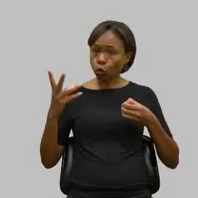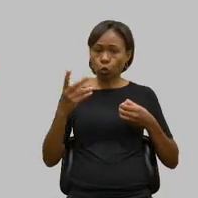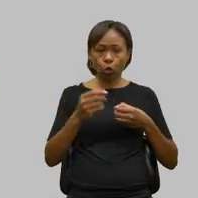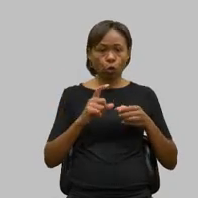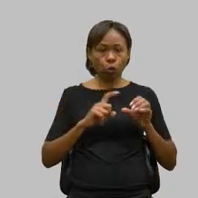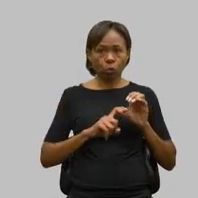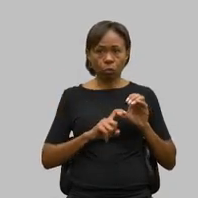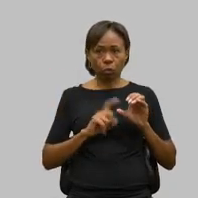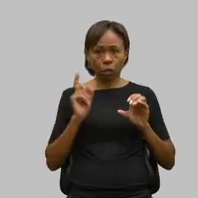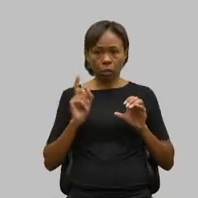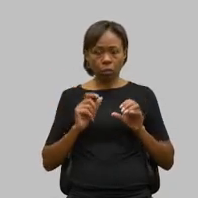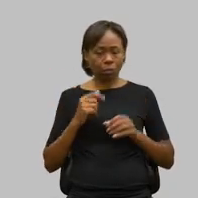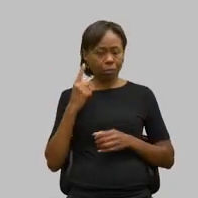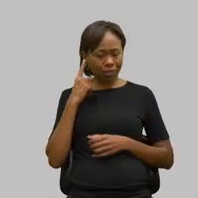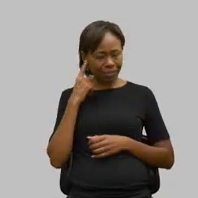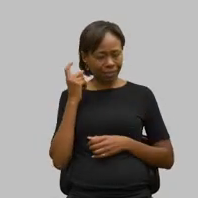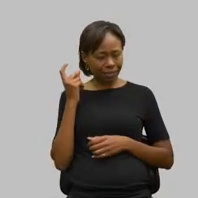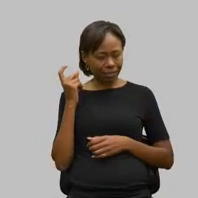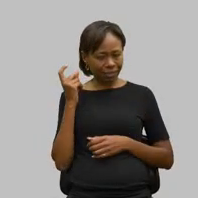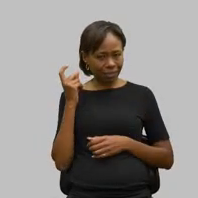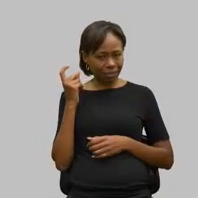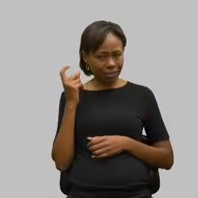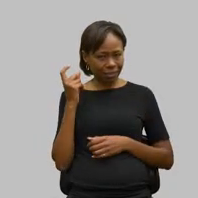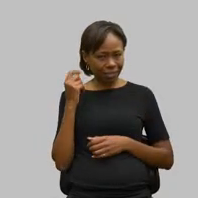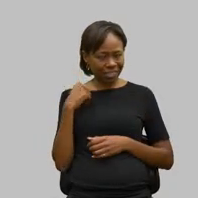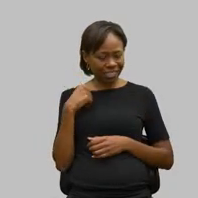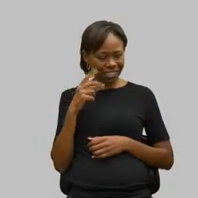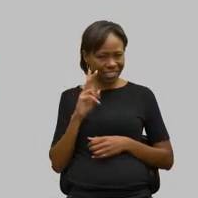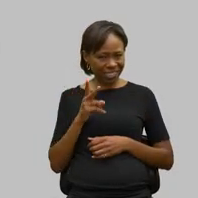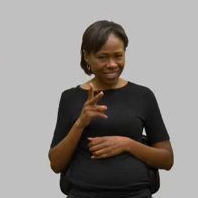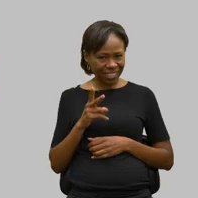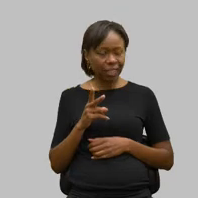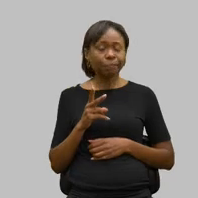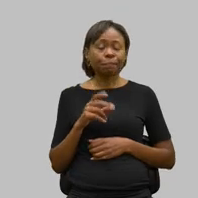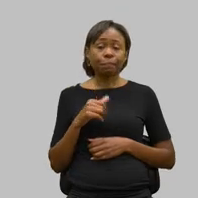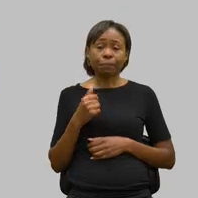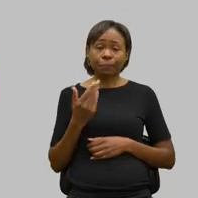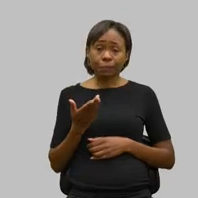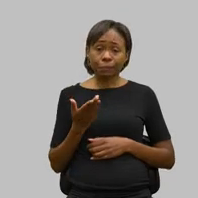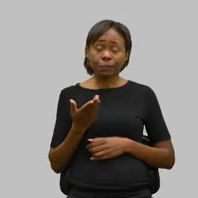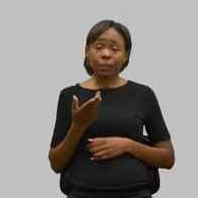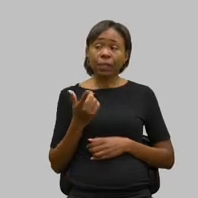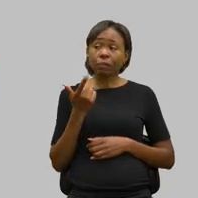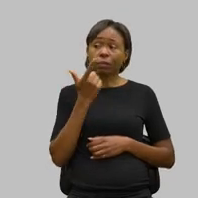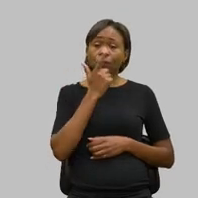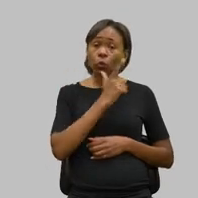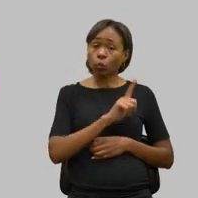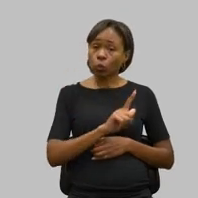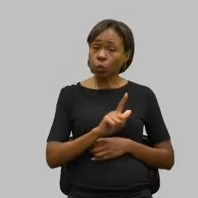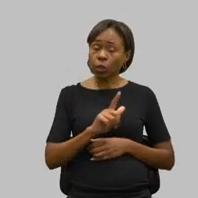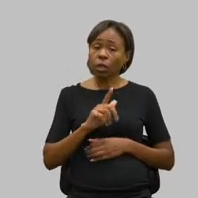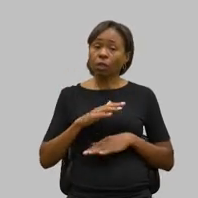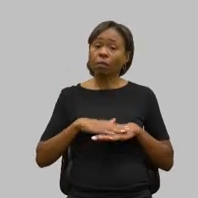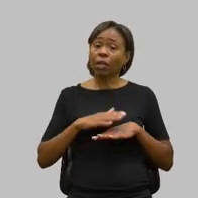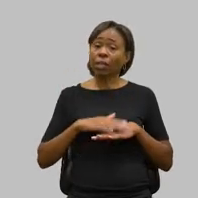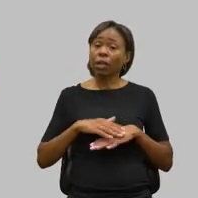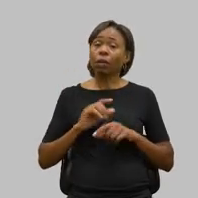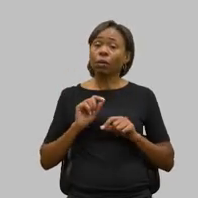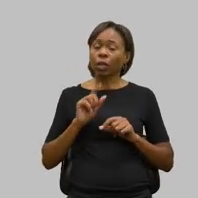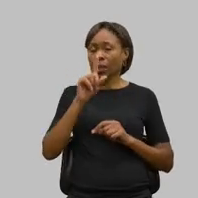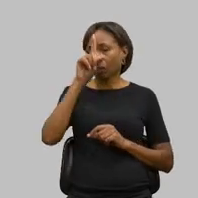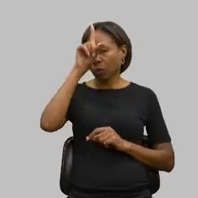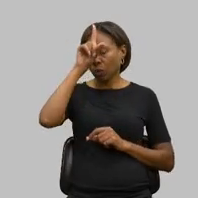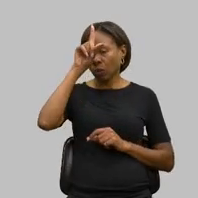tocar e depois eu falo só 10 segundos. Continua. E aí a gente vai conseguir fazer com que os hospitais sejam